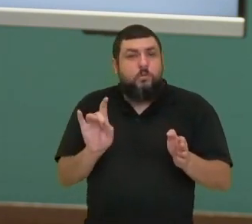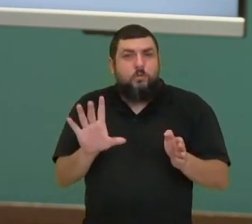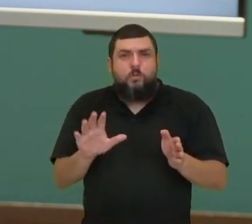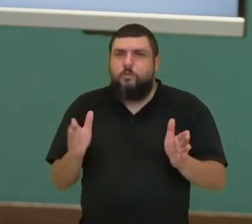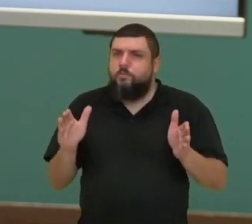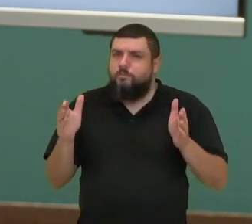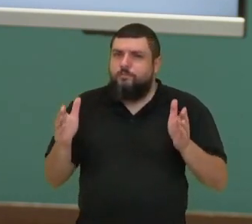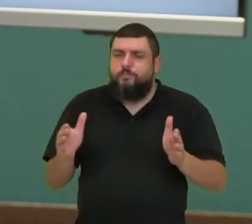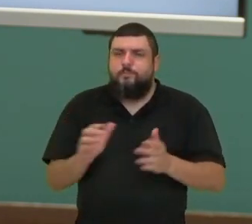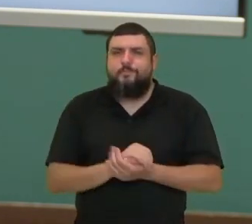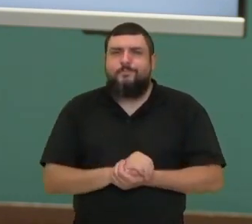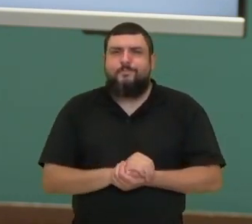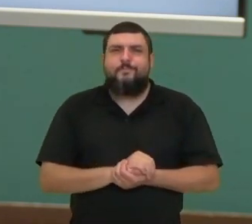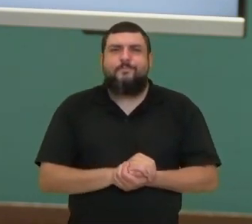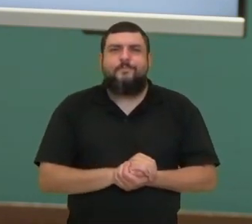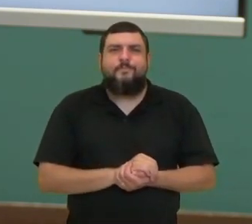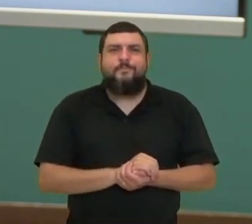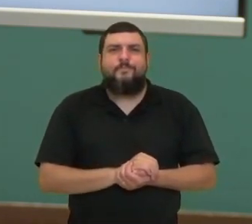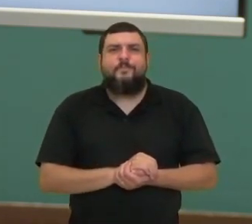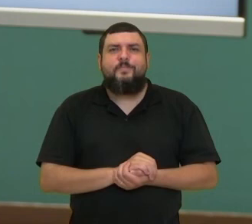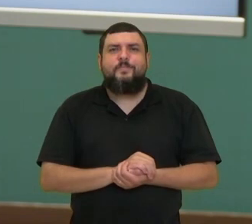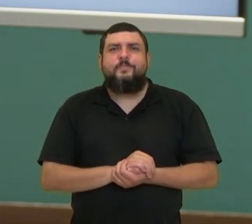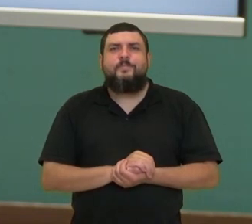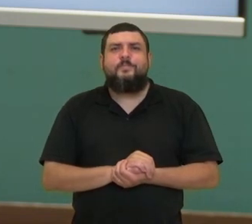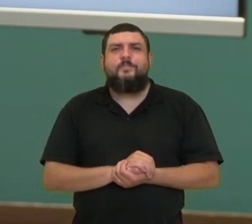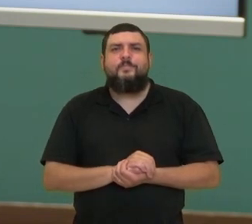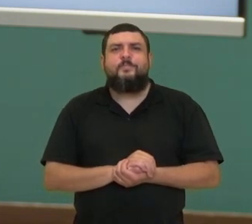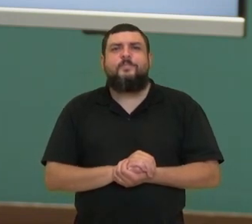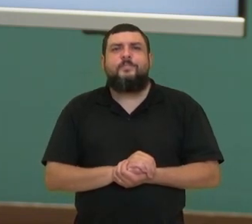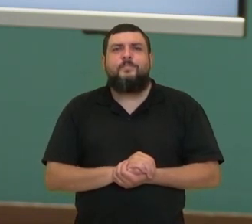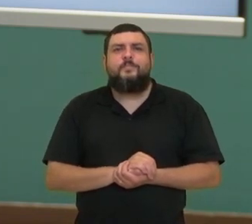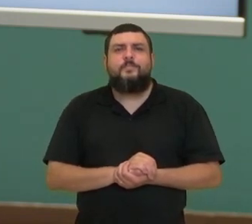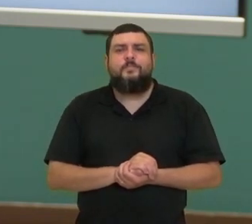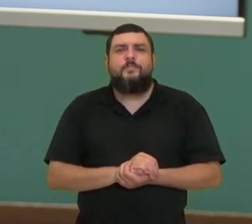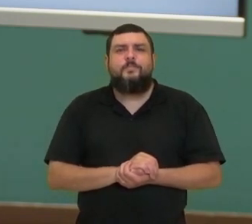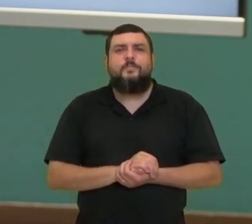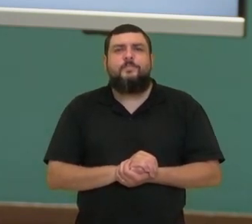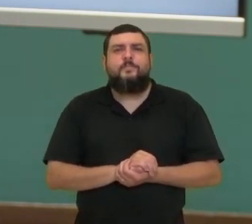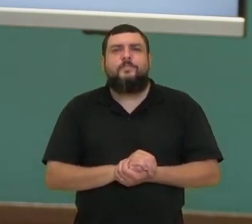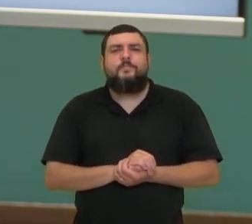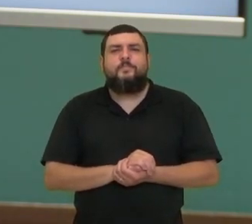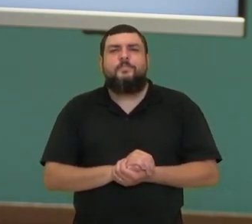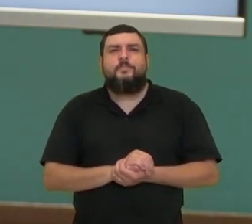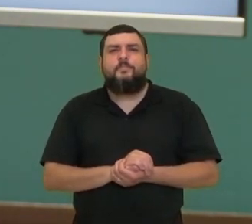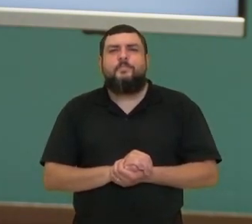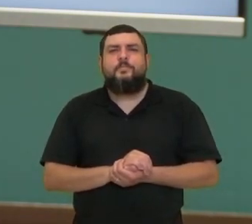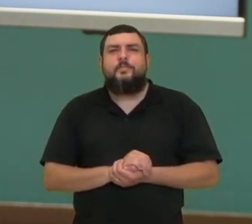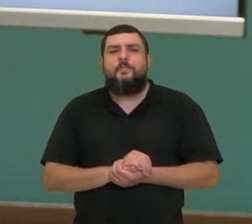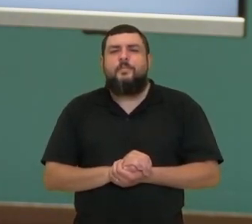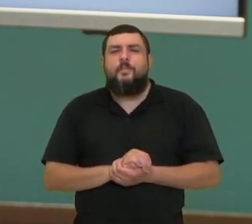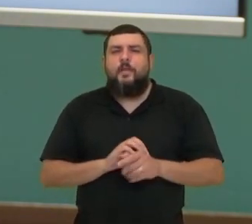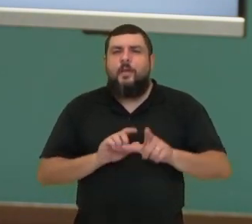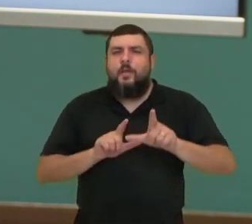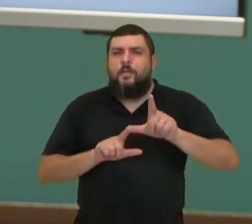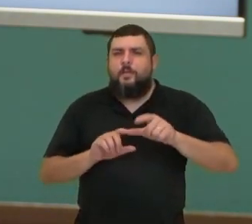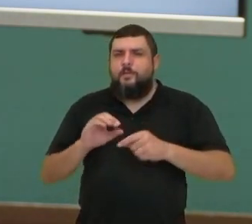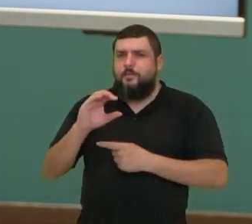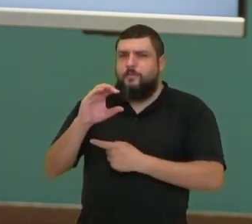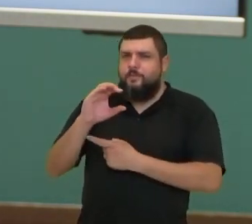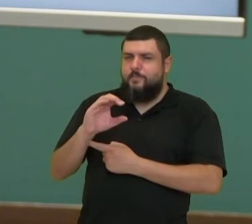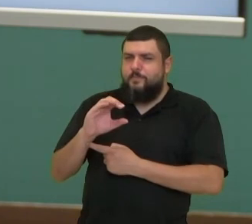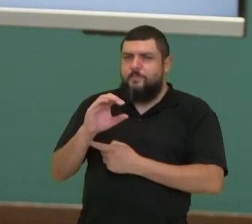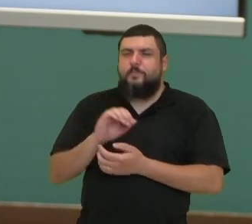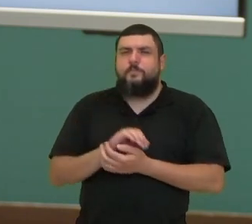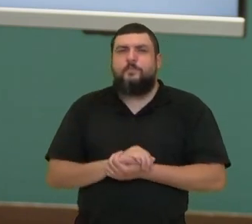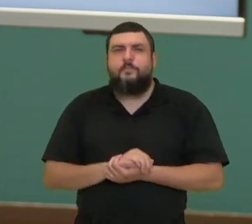que 6, tudo bem? Então vamos lá. Na letra C, olha só, é mais provável